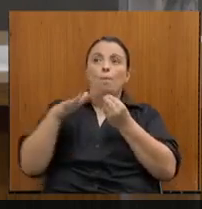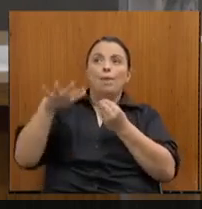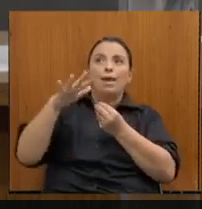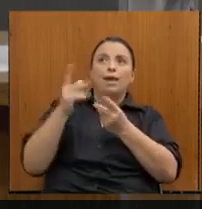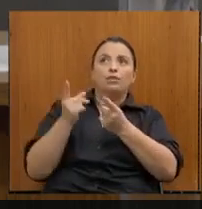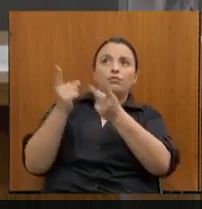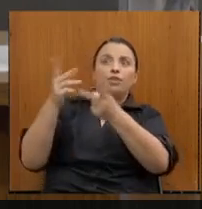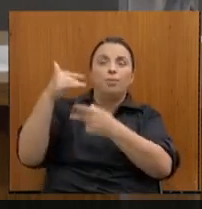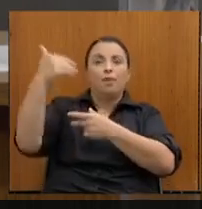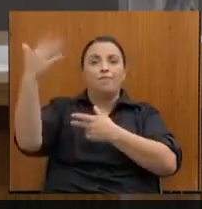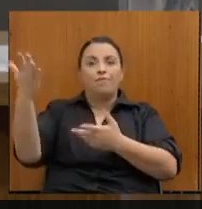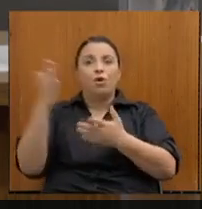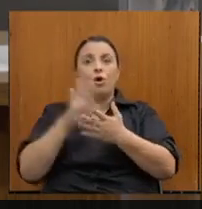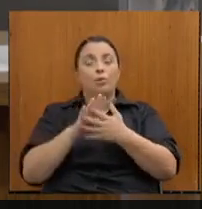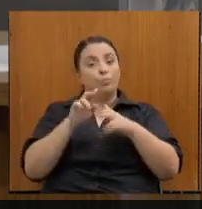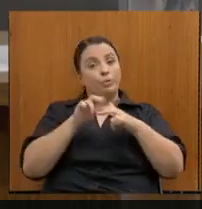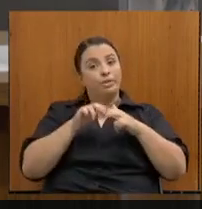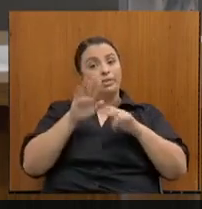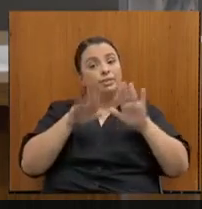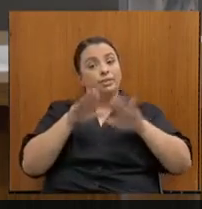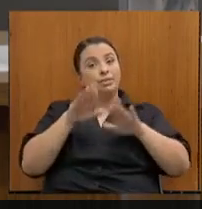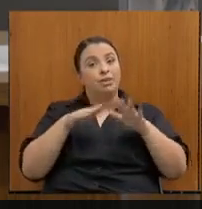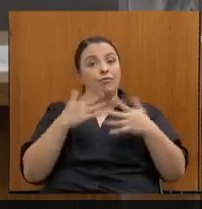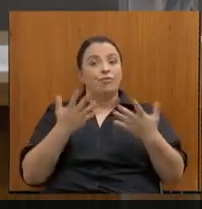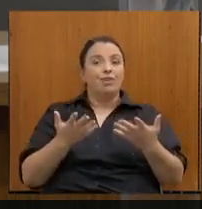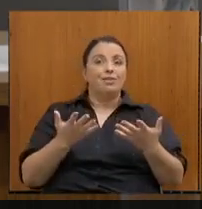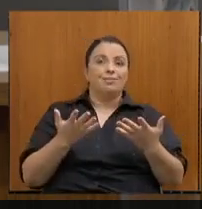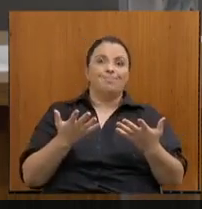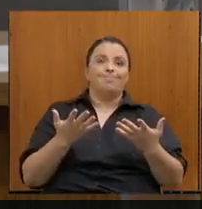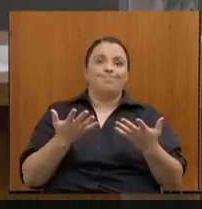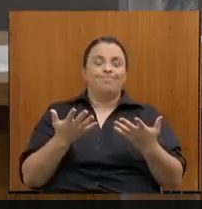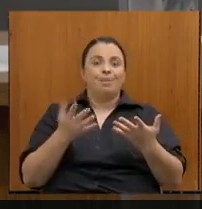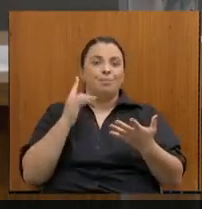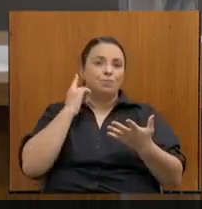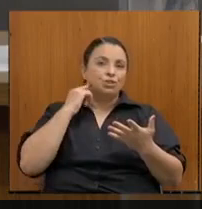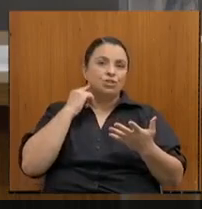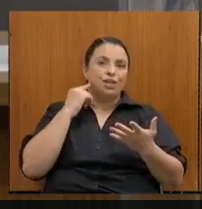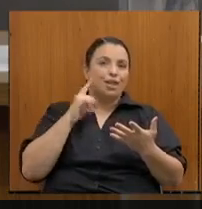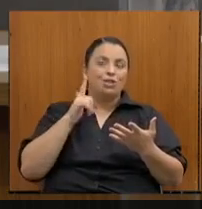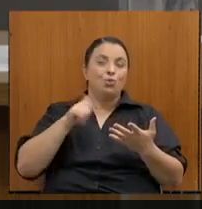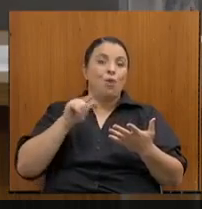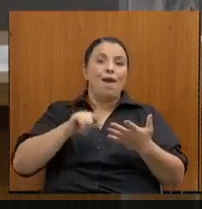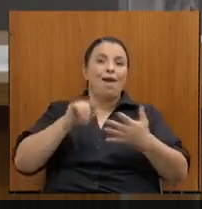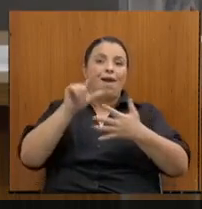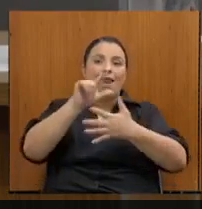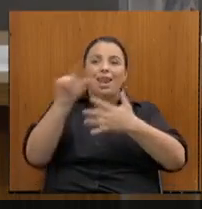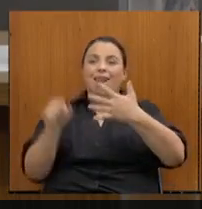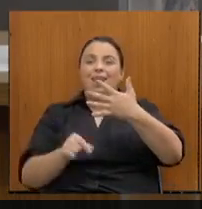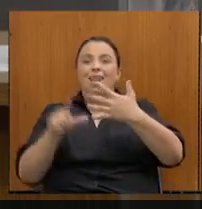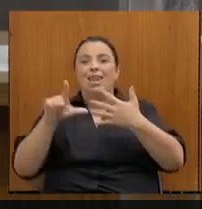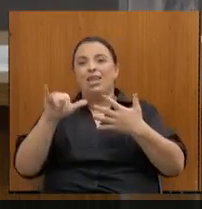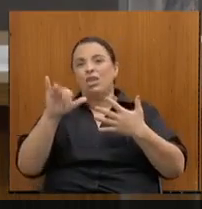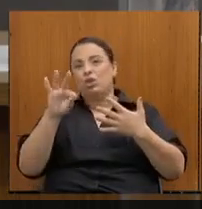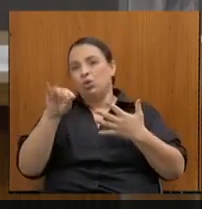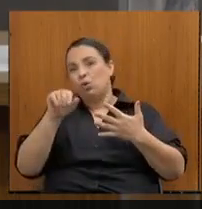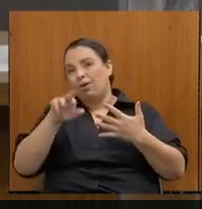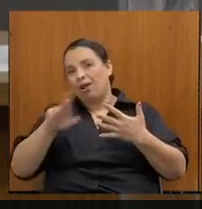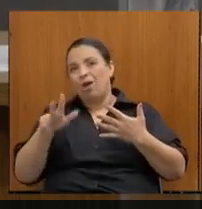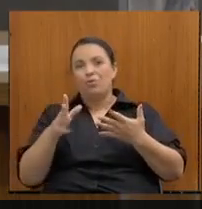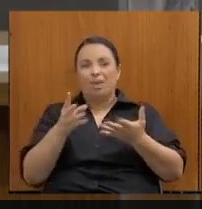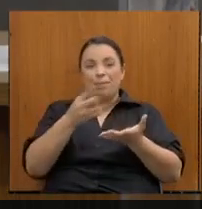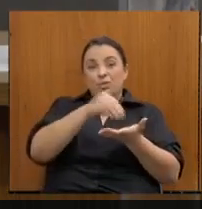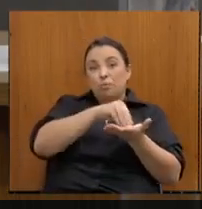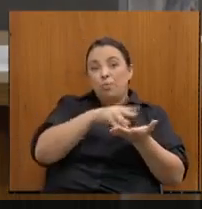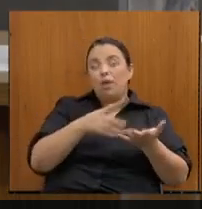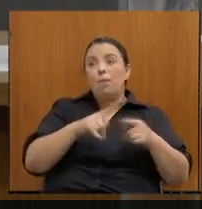que a localização e geográfico do estado pode não procurar muito com isso mas por outro lado é um estado que tem uma posição